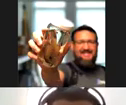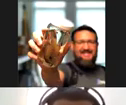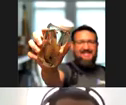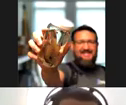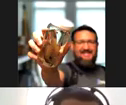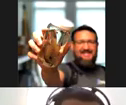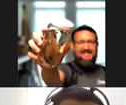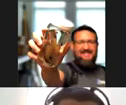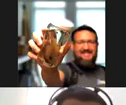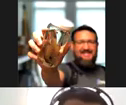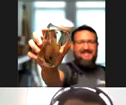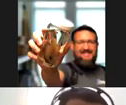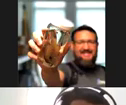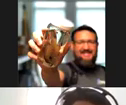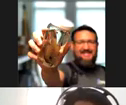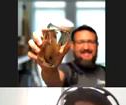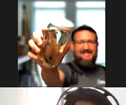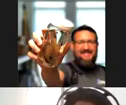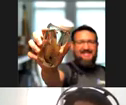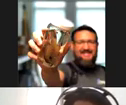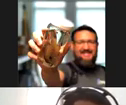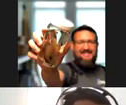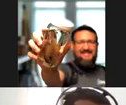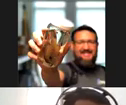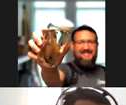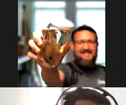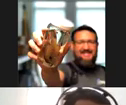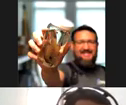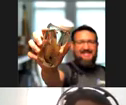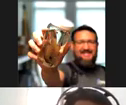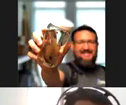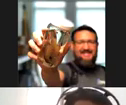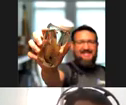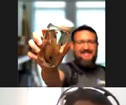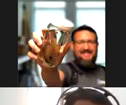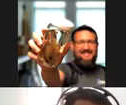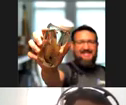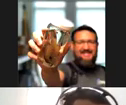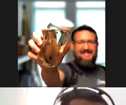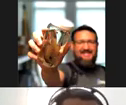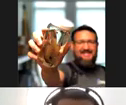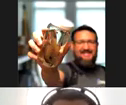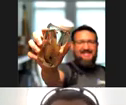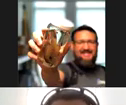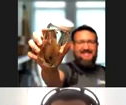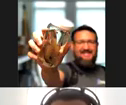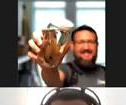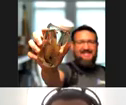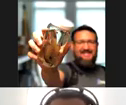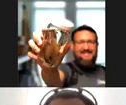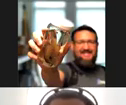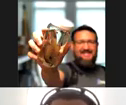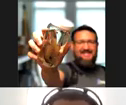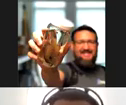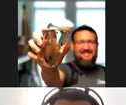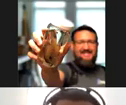fui, além de trabalhar com modelos de nicho, né, além de trabalhar com esses modelos de distribuição, eu também quis testar alguns modelos realistas sobre questões energéticas.